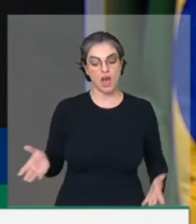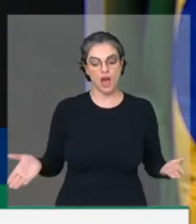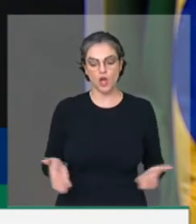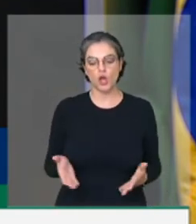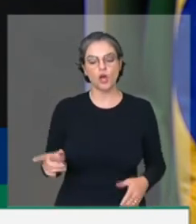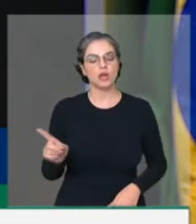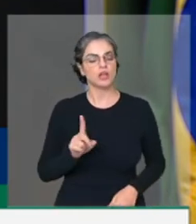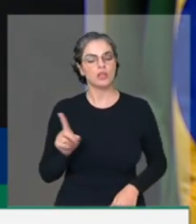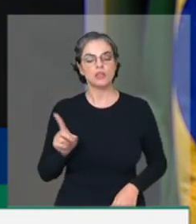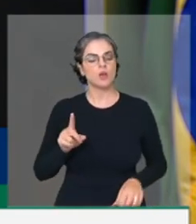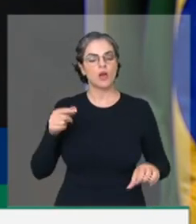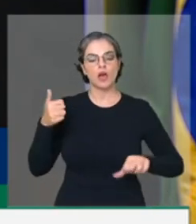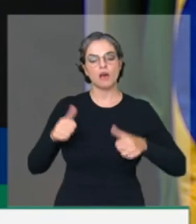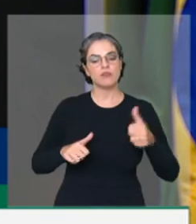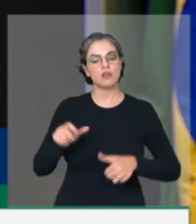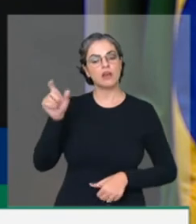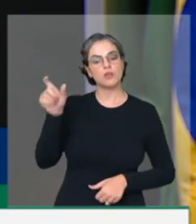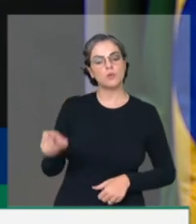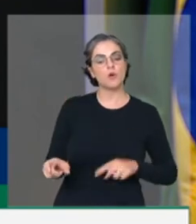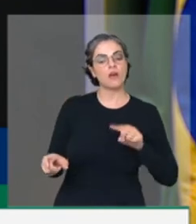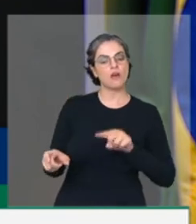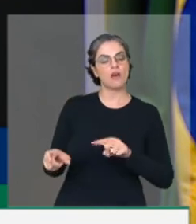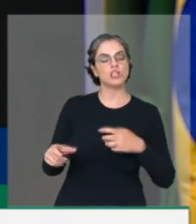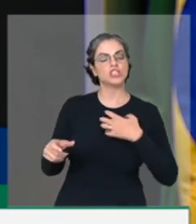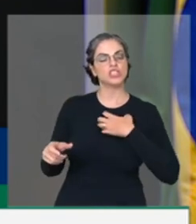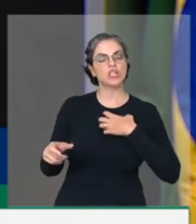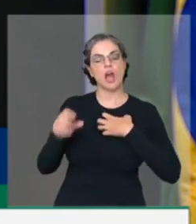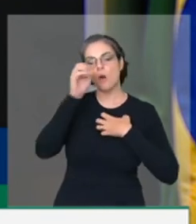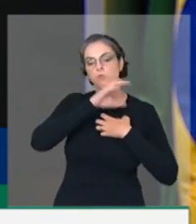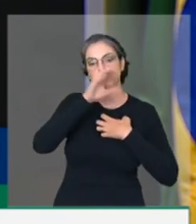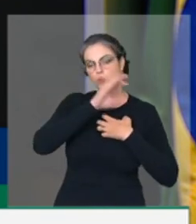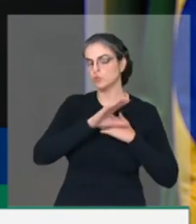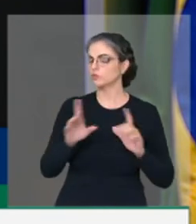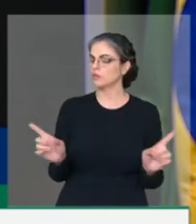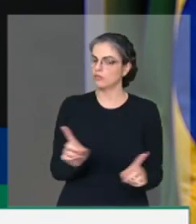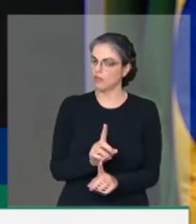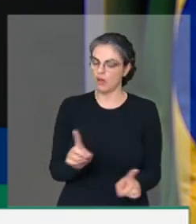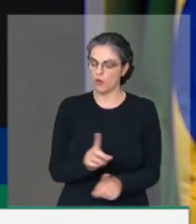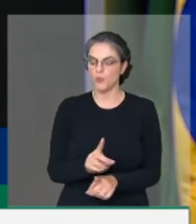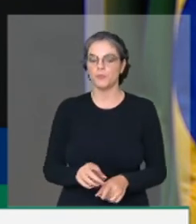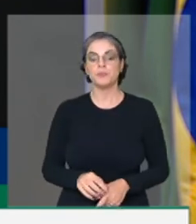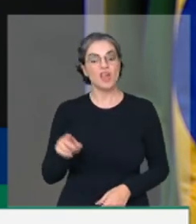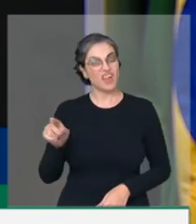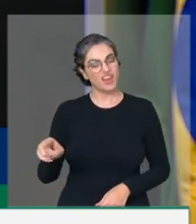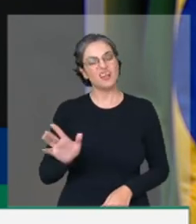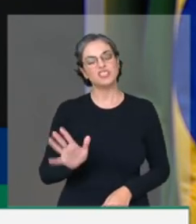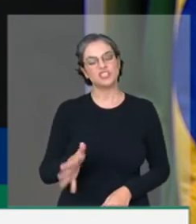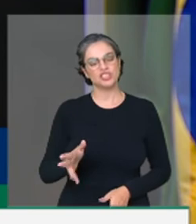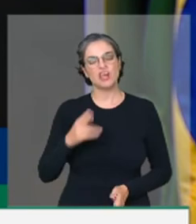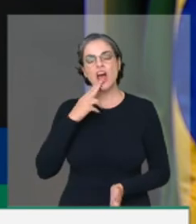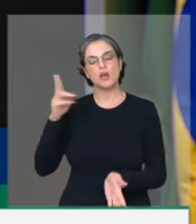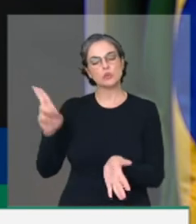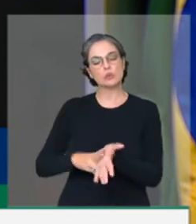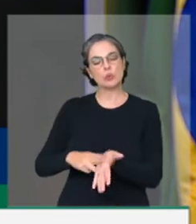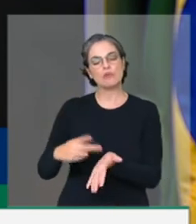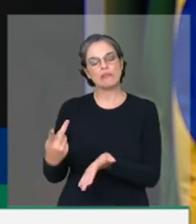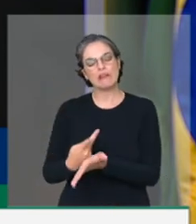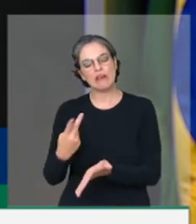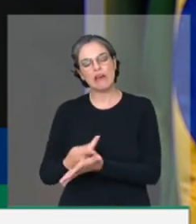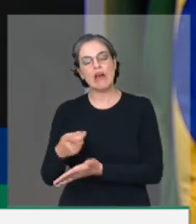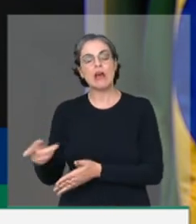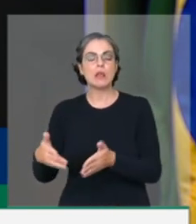abusos cometidos ou supostamente cometidos pelo deputado Daniel, que o próprio reconheceu na sua fala,